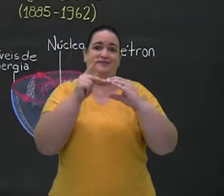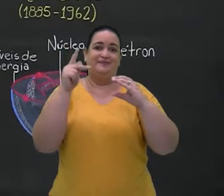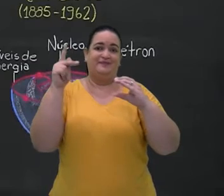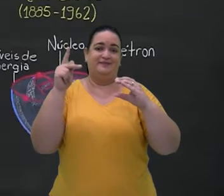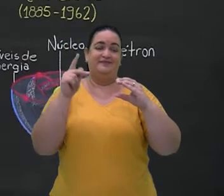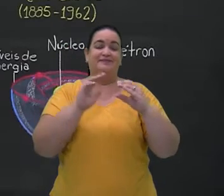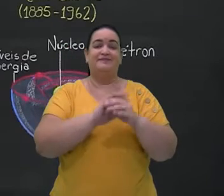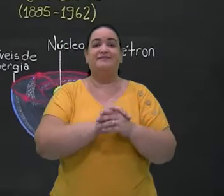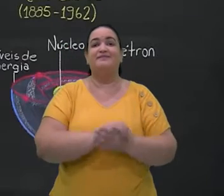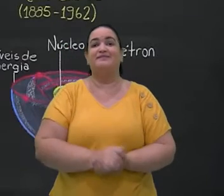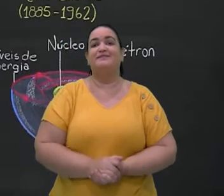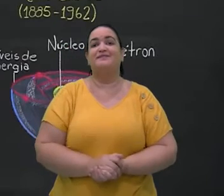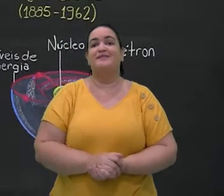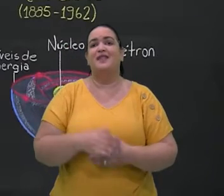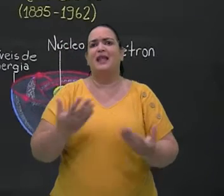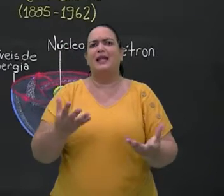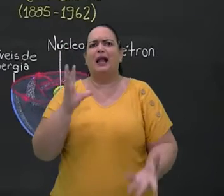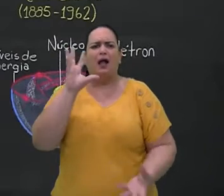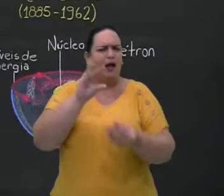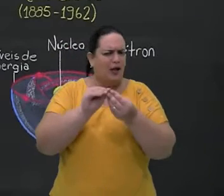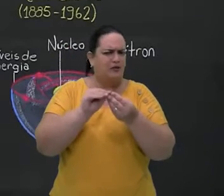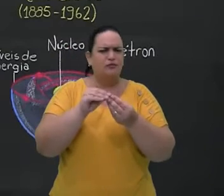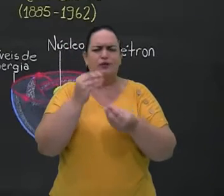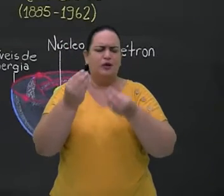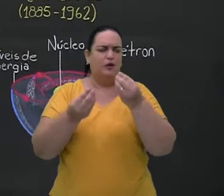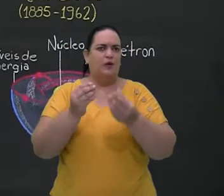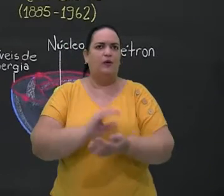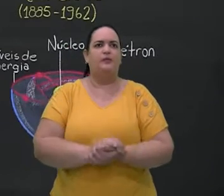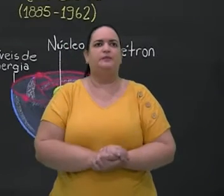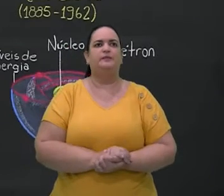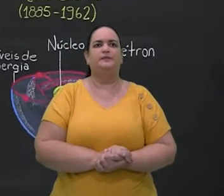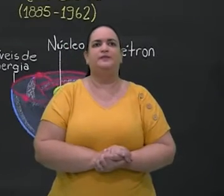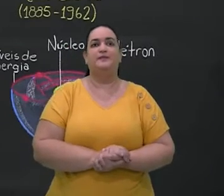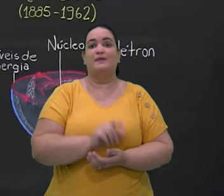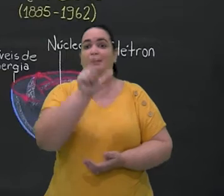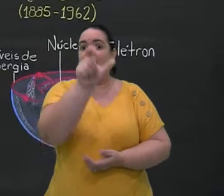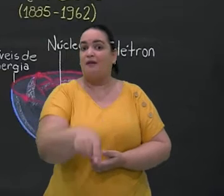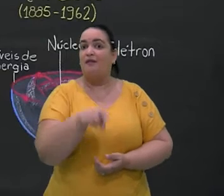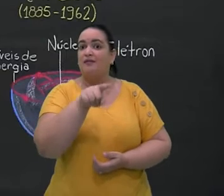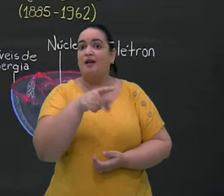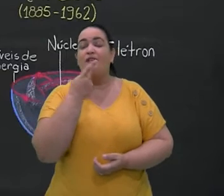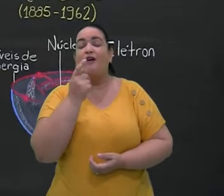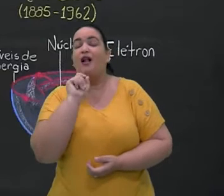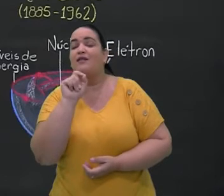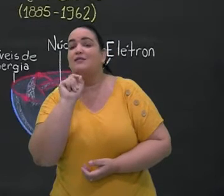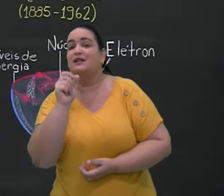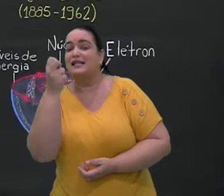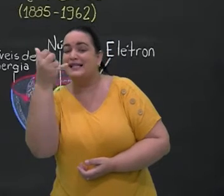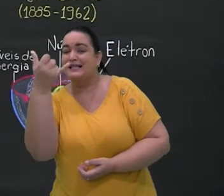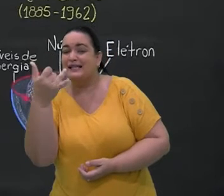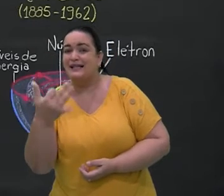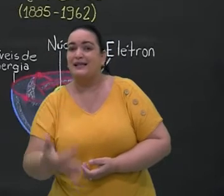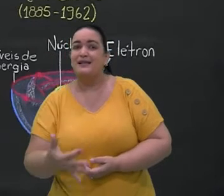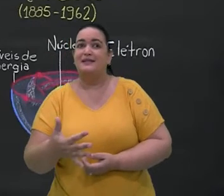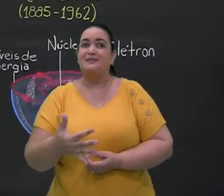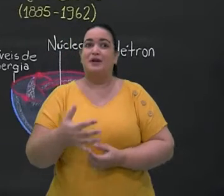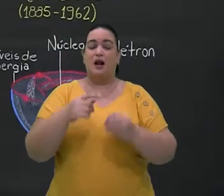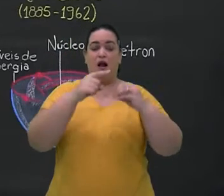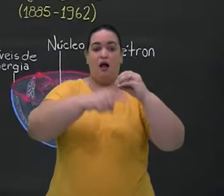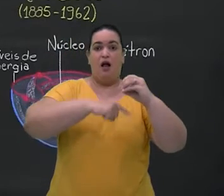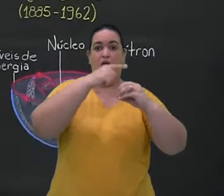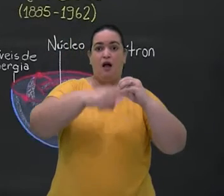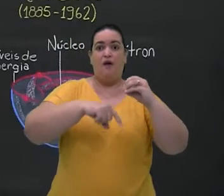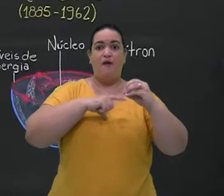lá. Como é que fica então, Patrick, resumindo aí o átomo de Rutherford? Rutherford diz que o átomo, ele apresenta